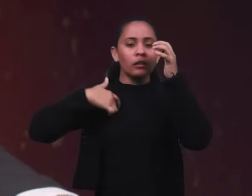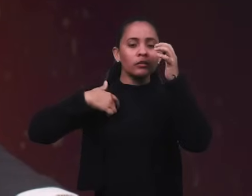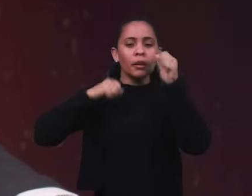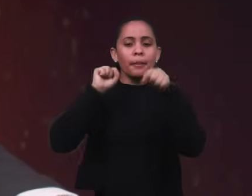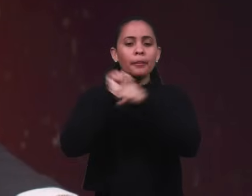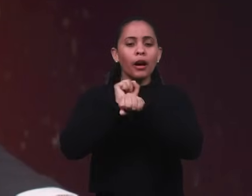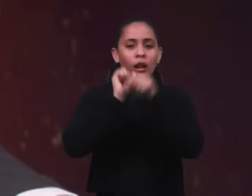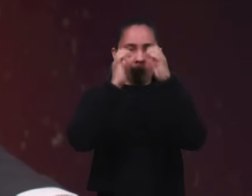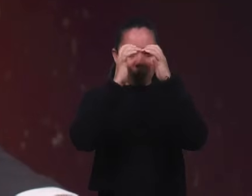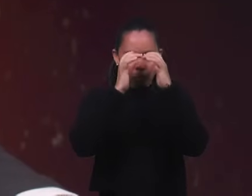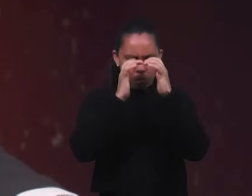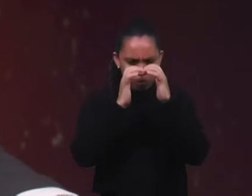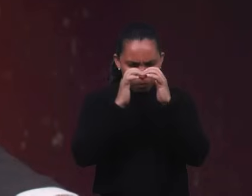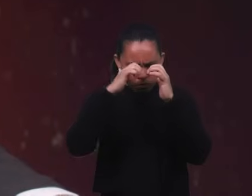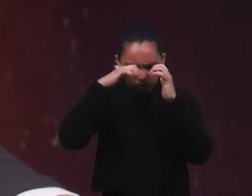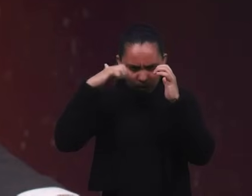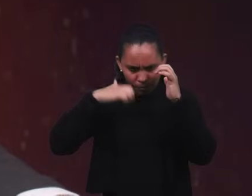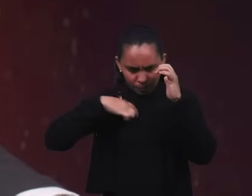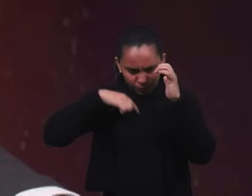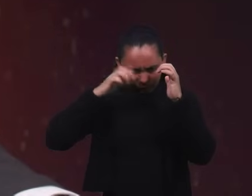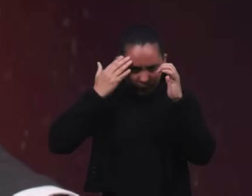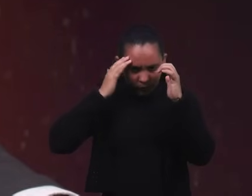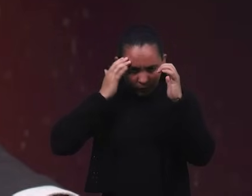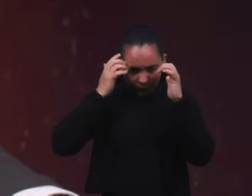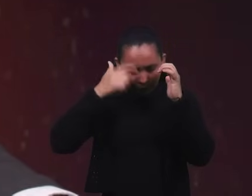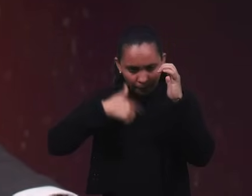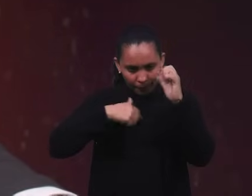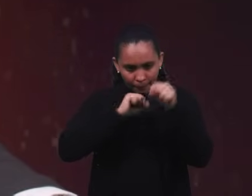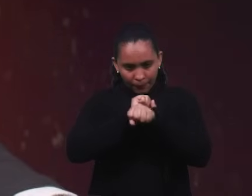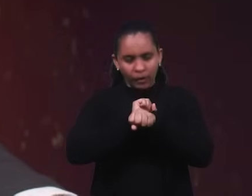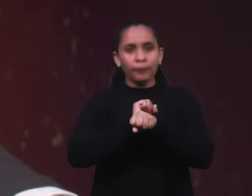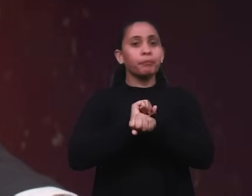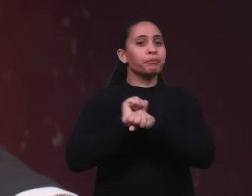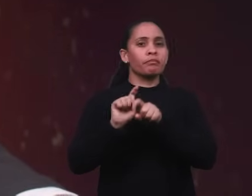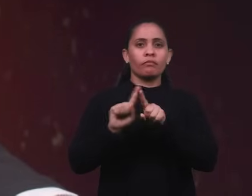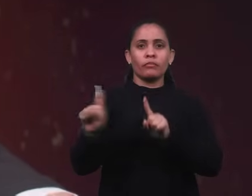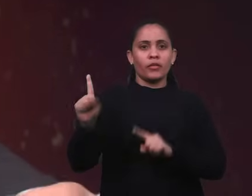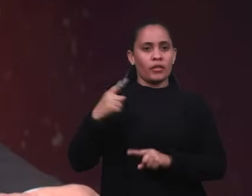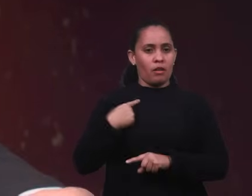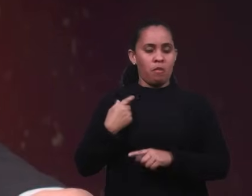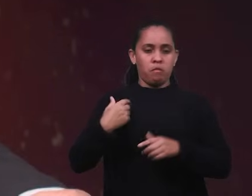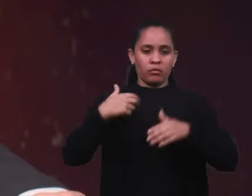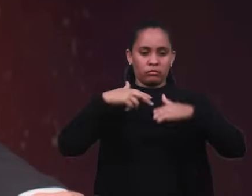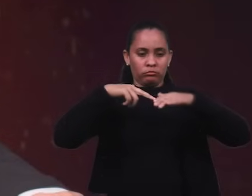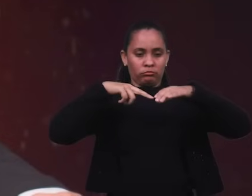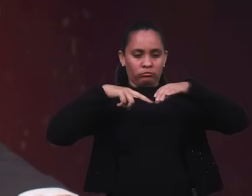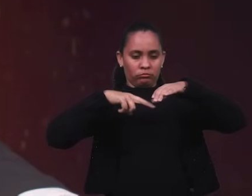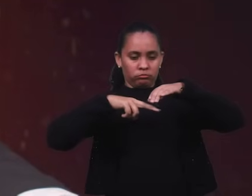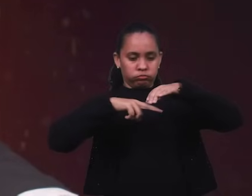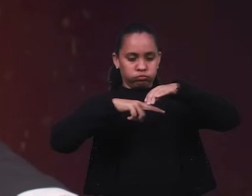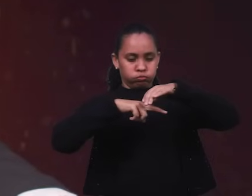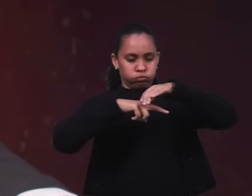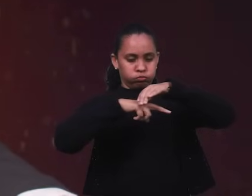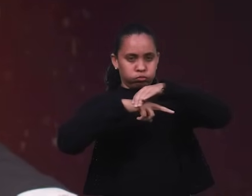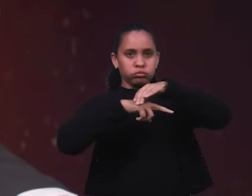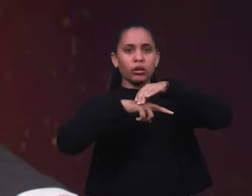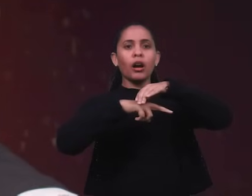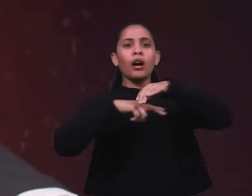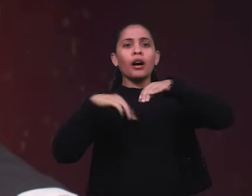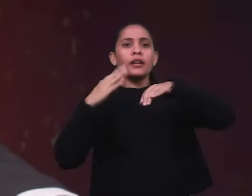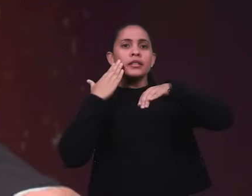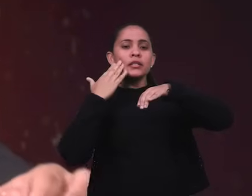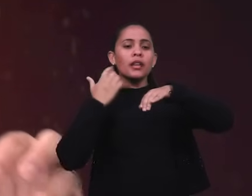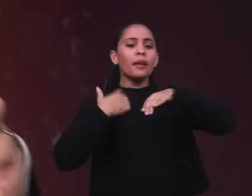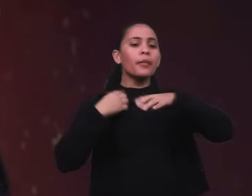downloads daquilo que está na minha mente. Eu consigo, através de uma ressonância funcional, a ressonância magnética funcional, eu